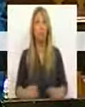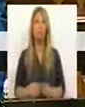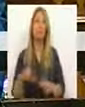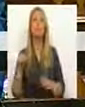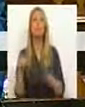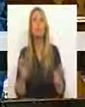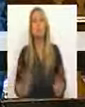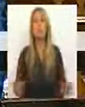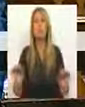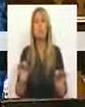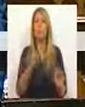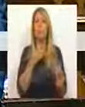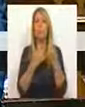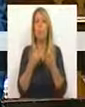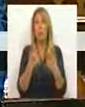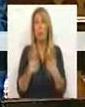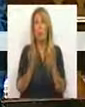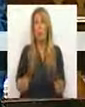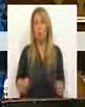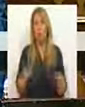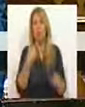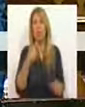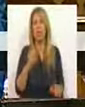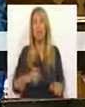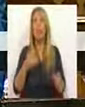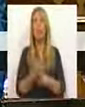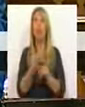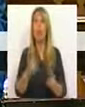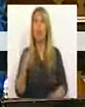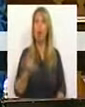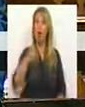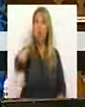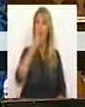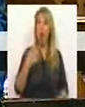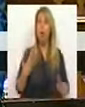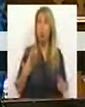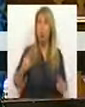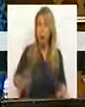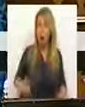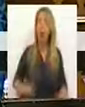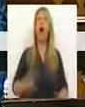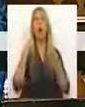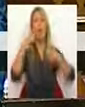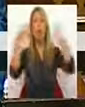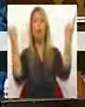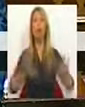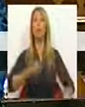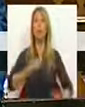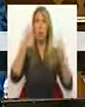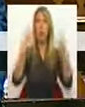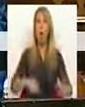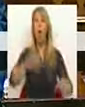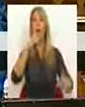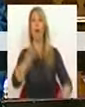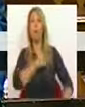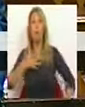nenhuma questão para nos colocar, porque nós provámos no Governo que estávamos preocupados com a recuperação das empresas, da situação de bancarrota que deixaram o